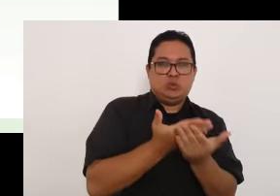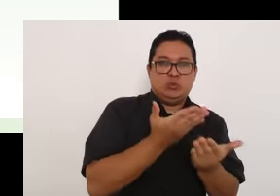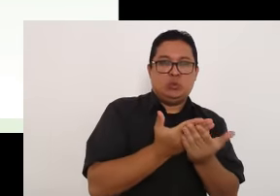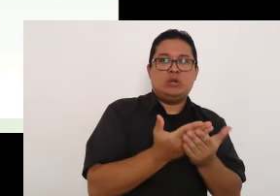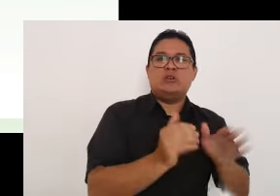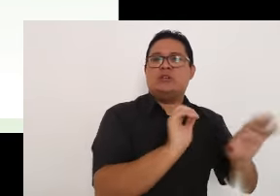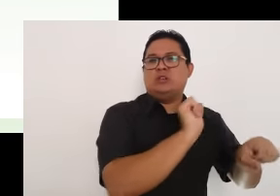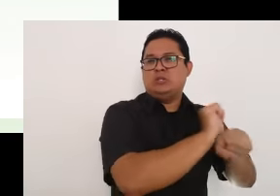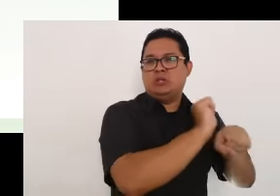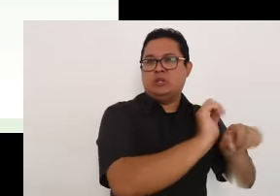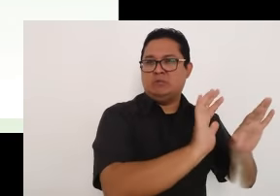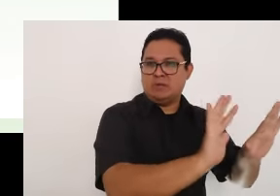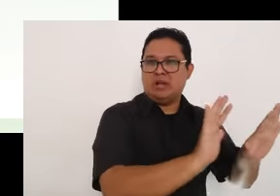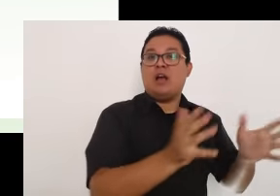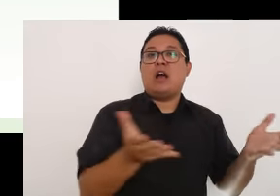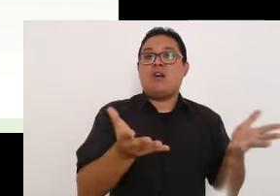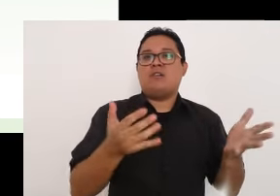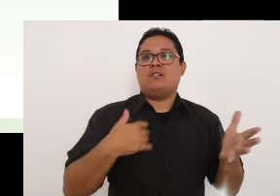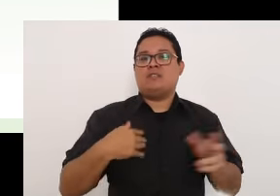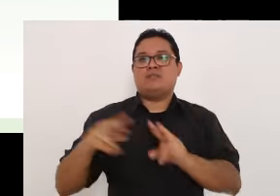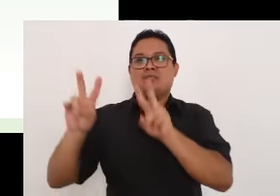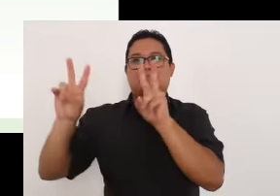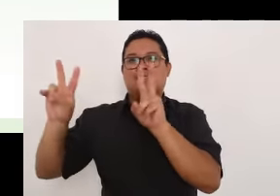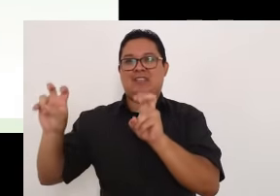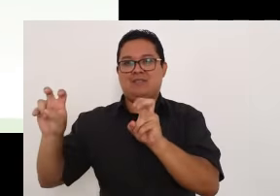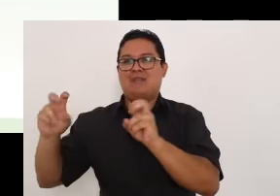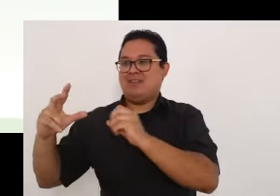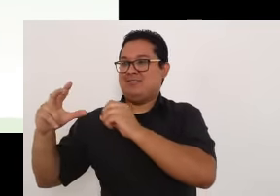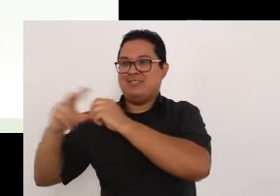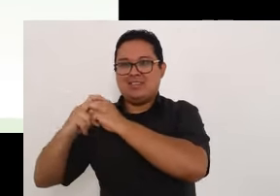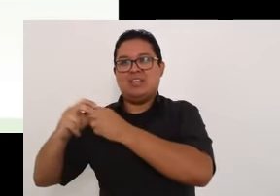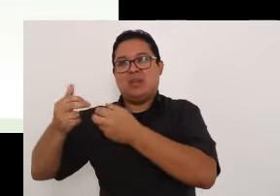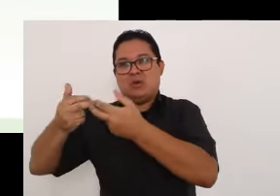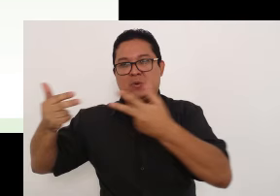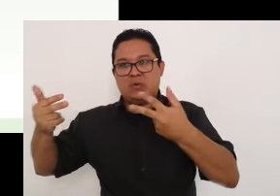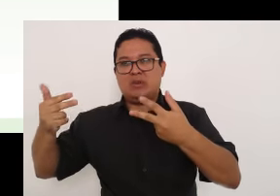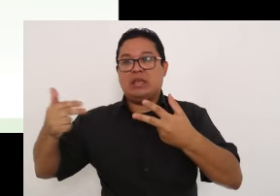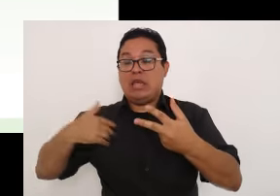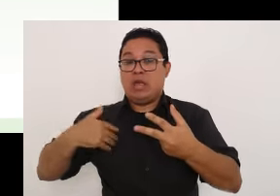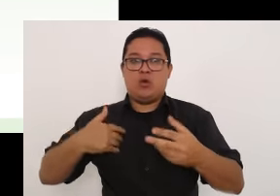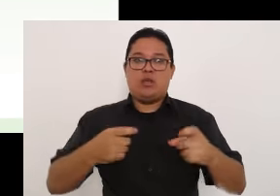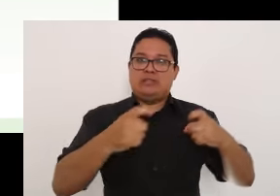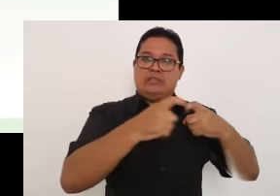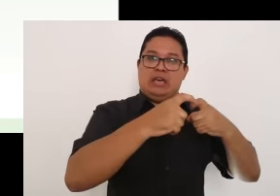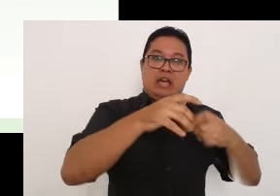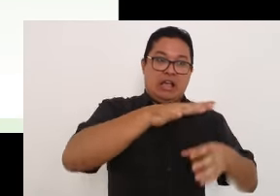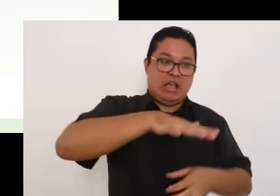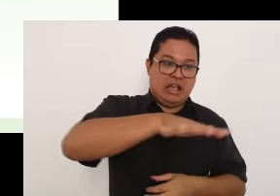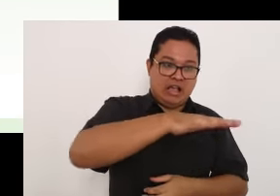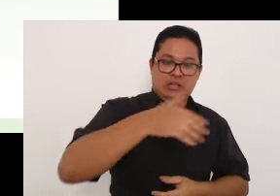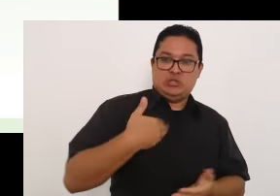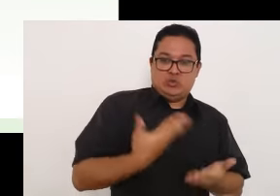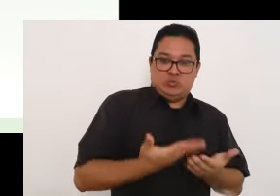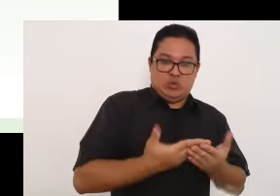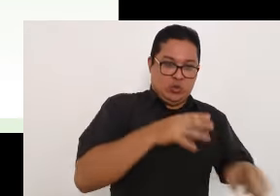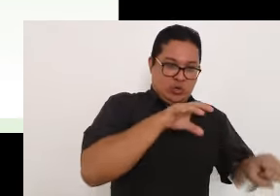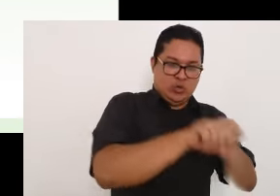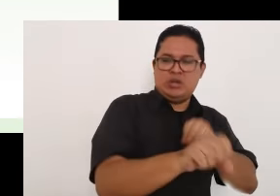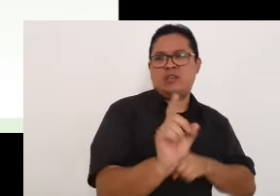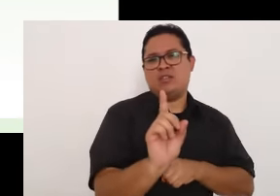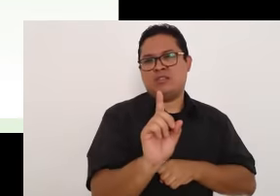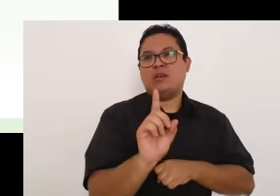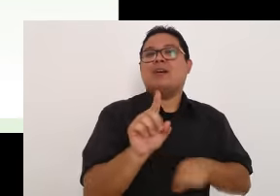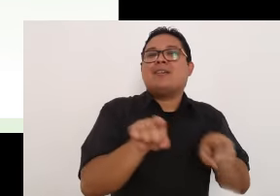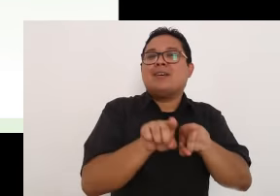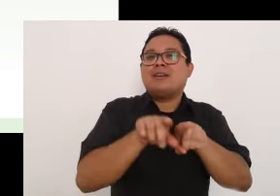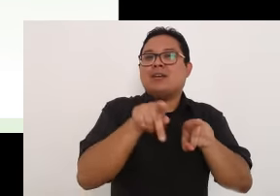aula, para poder esclarecer, né? Eu não sou da área da saúde, nem o professor Jairo, então a gente não